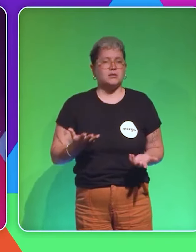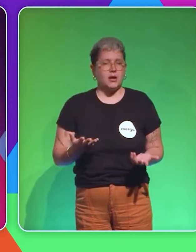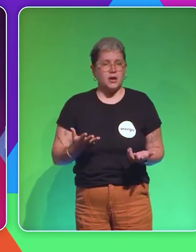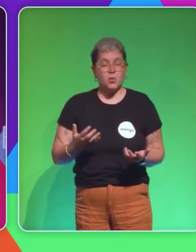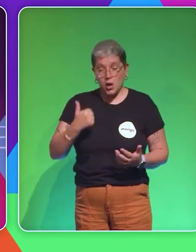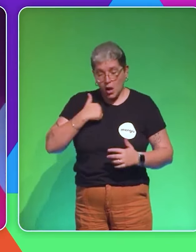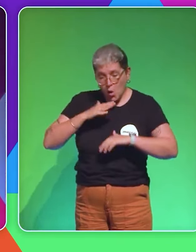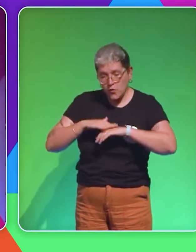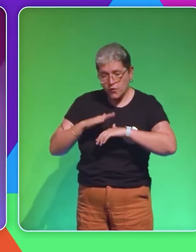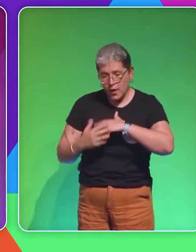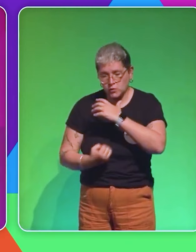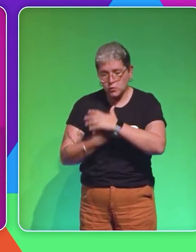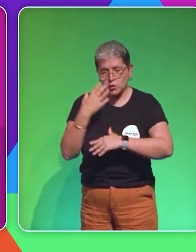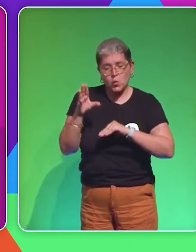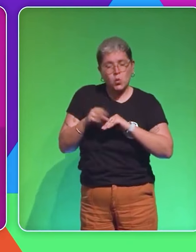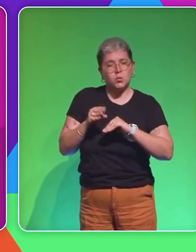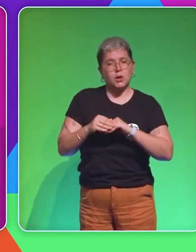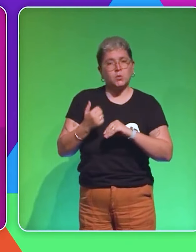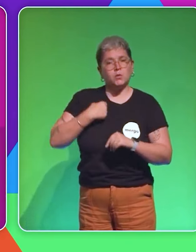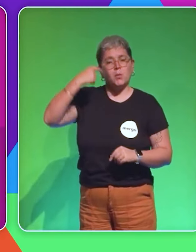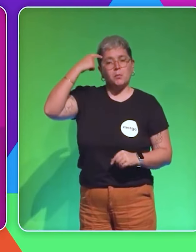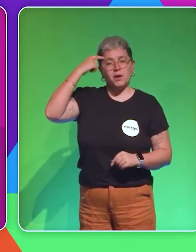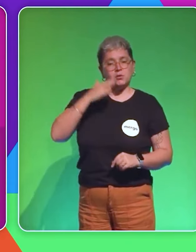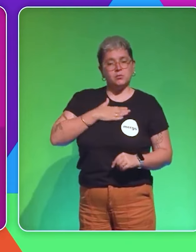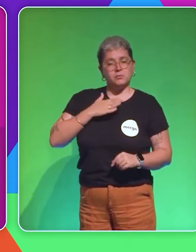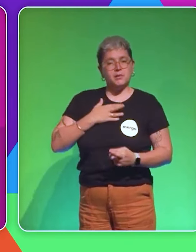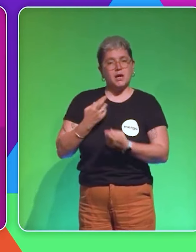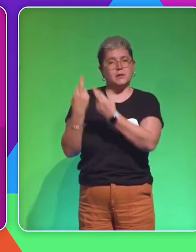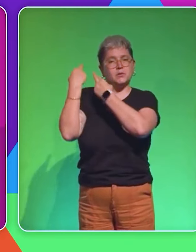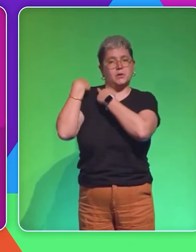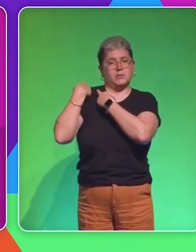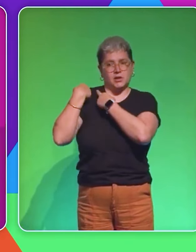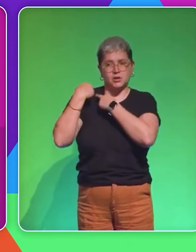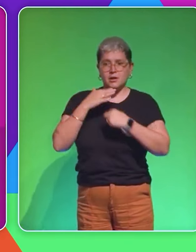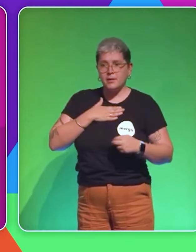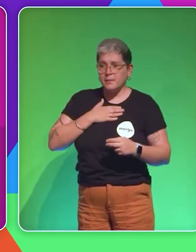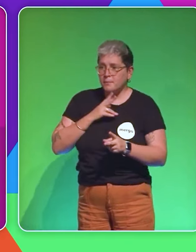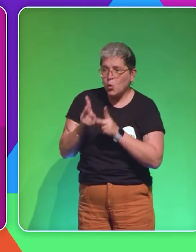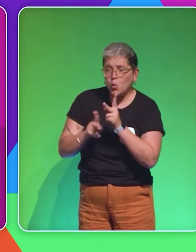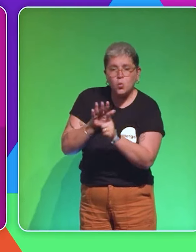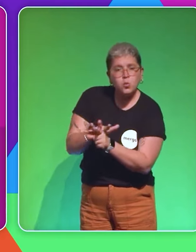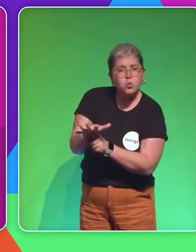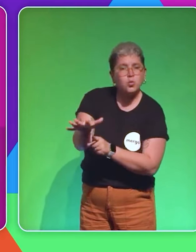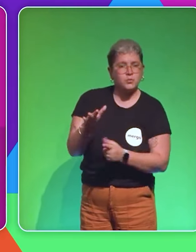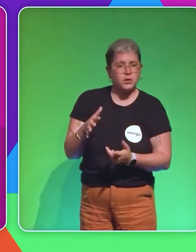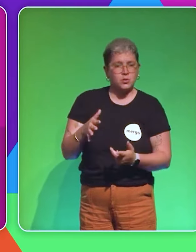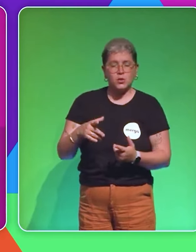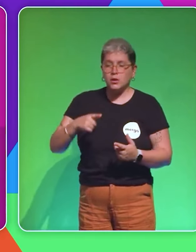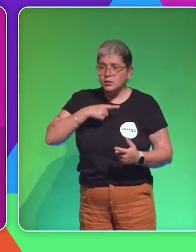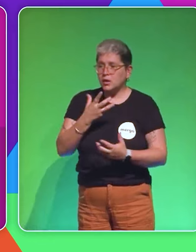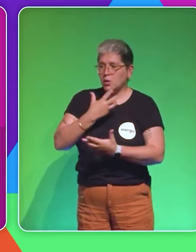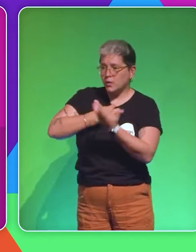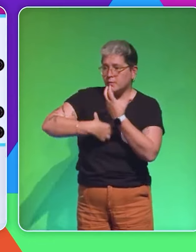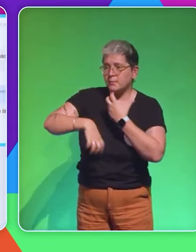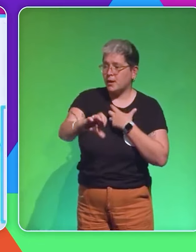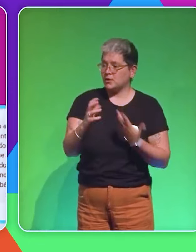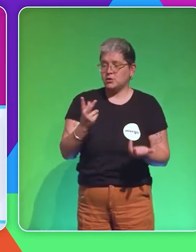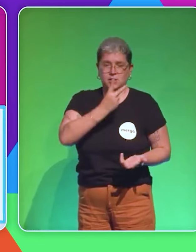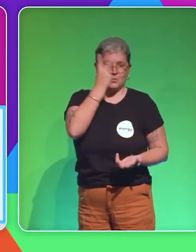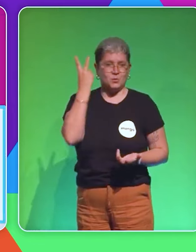produzo conteúdo eu tento ter responsabilidade com o meu público eu penso que a gente tem que ter empatia com as